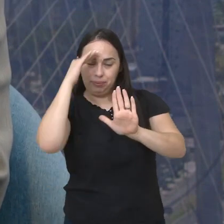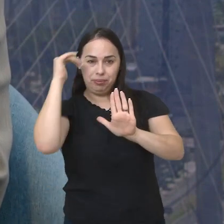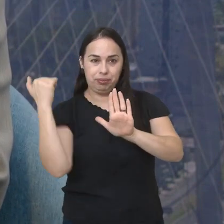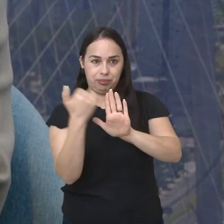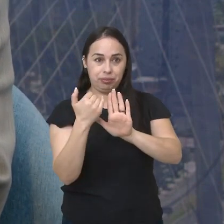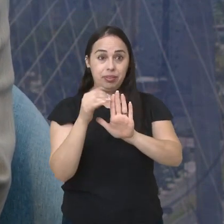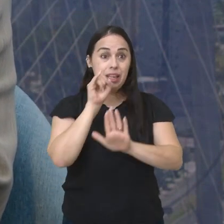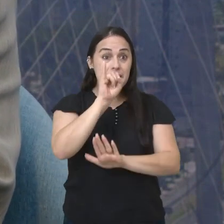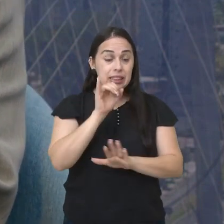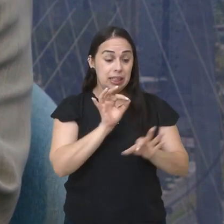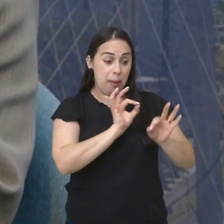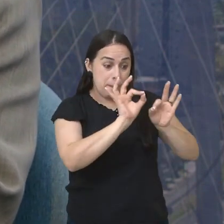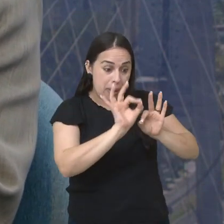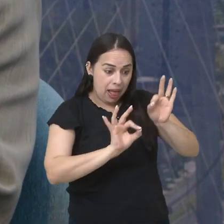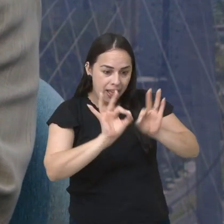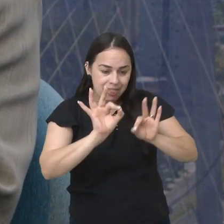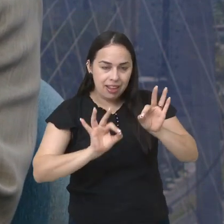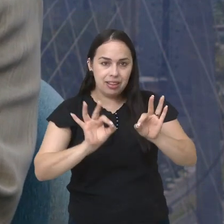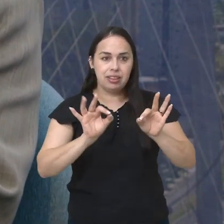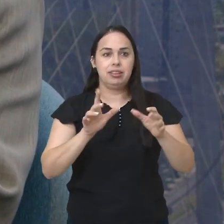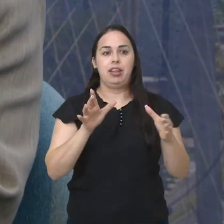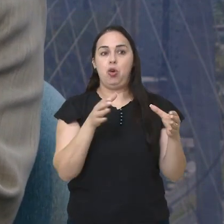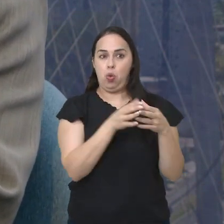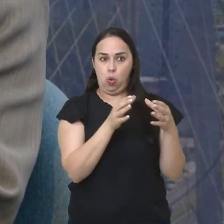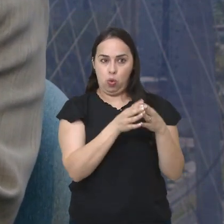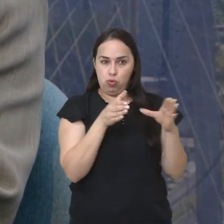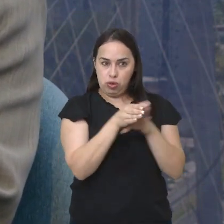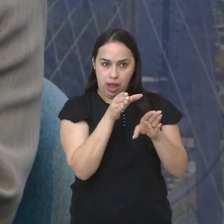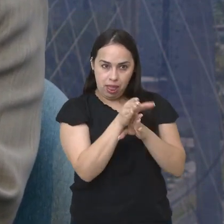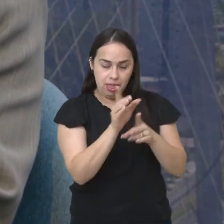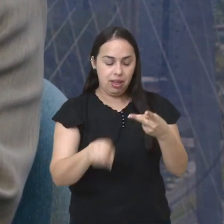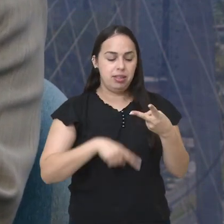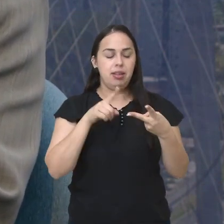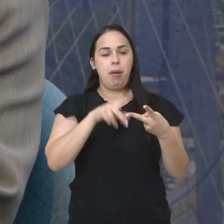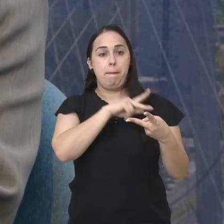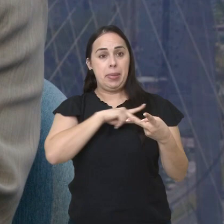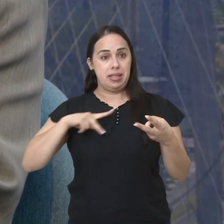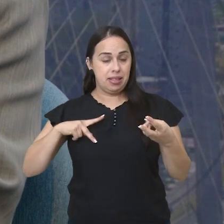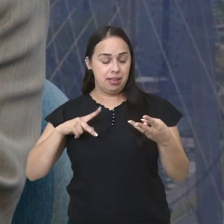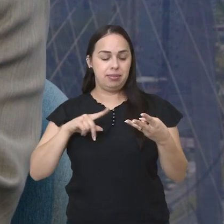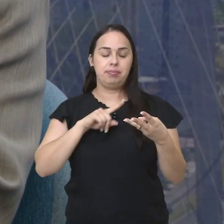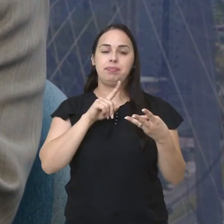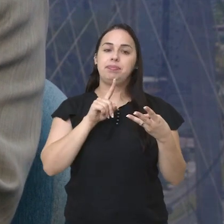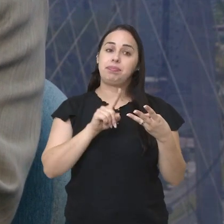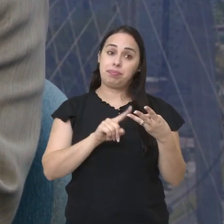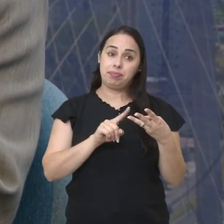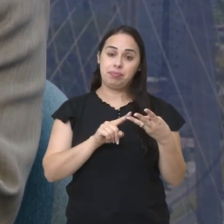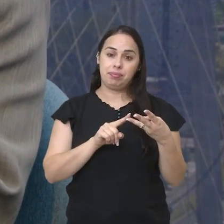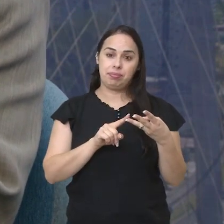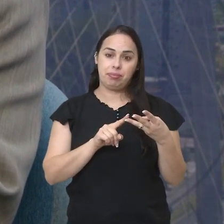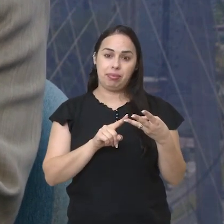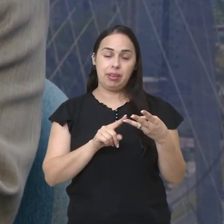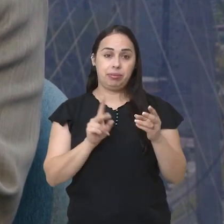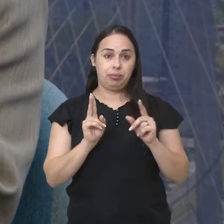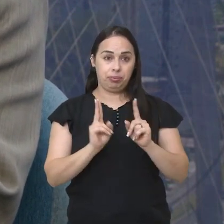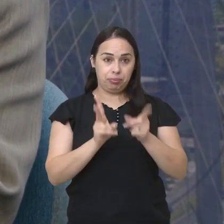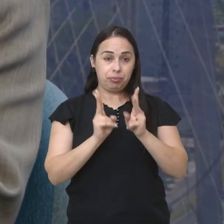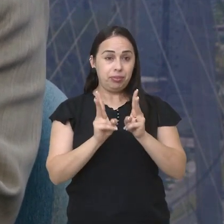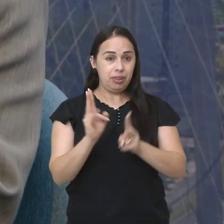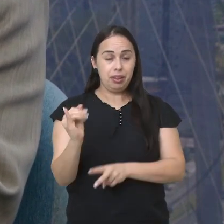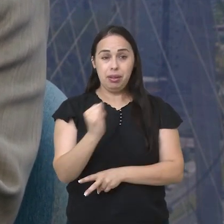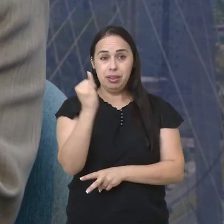ele se planejar, ele vai ter um conselho deliberativo, vai ter uma presidência, e sempre o